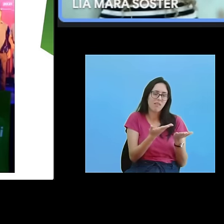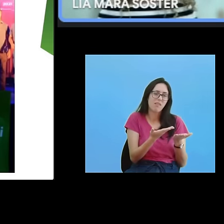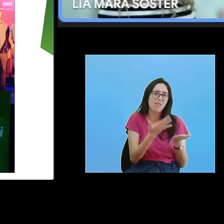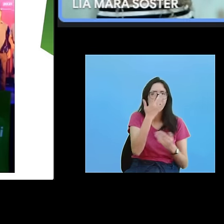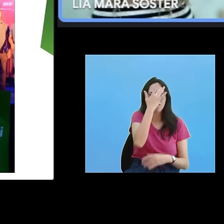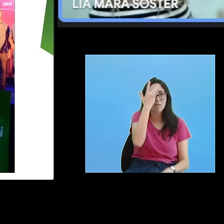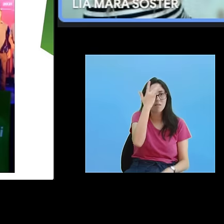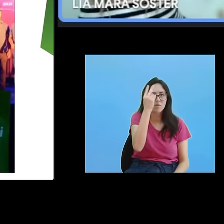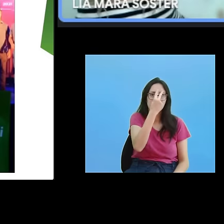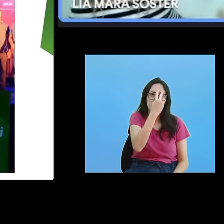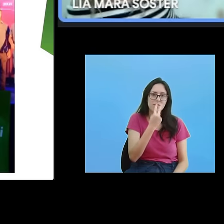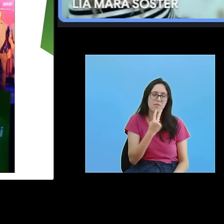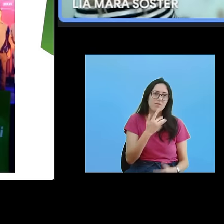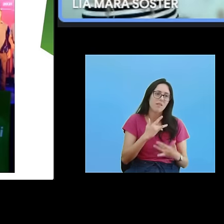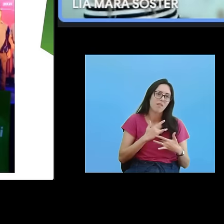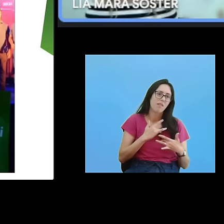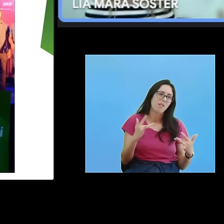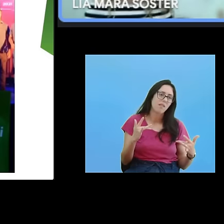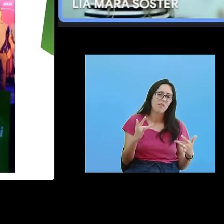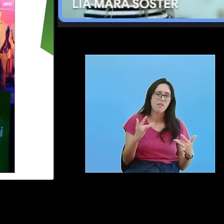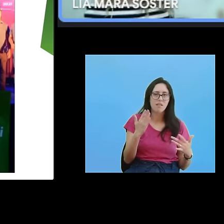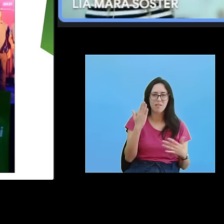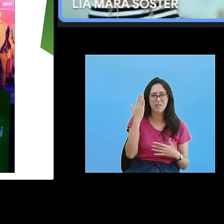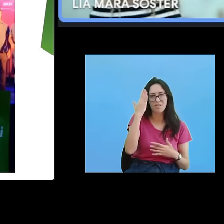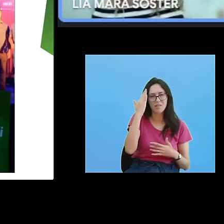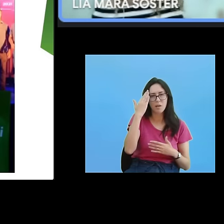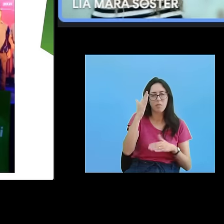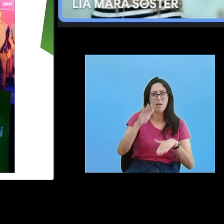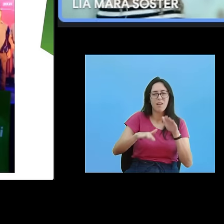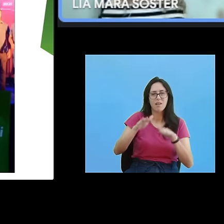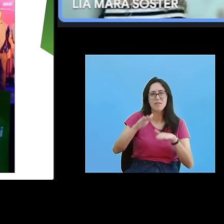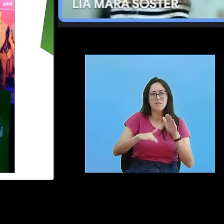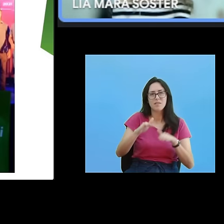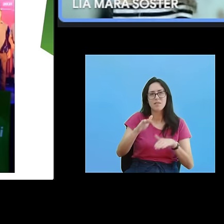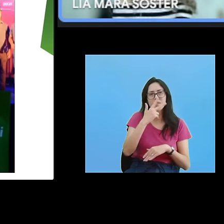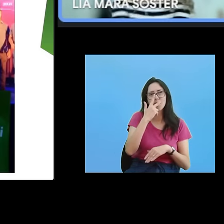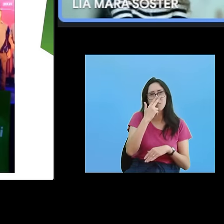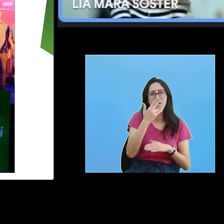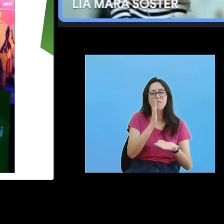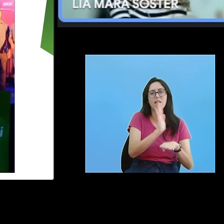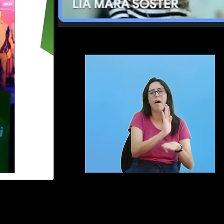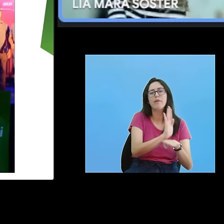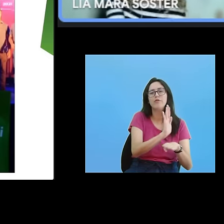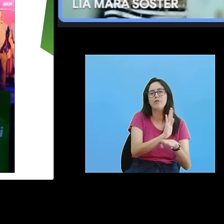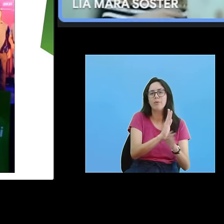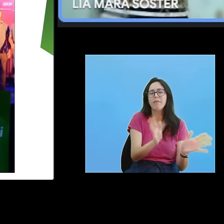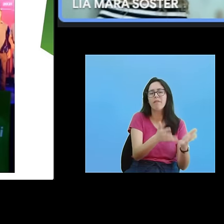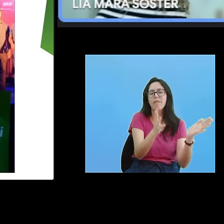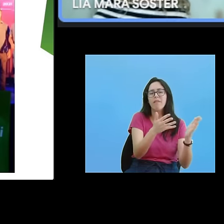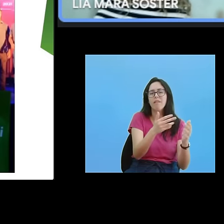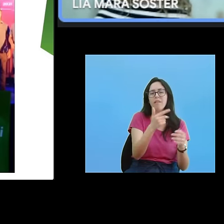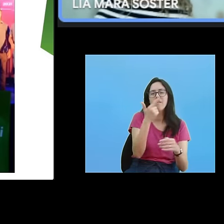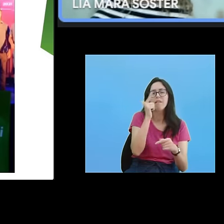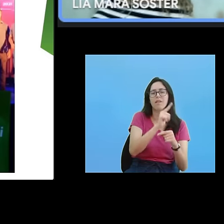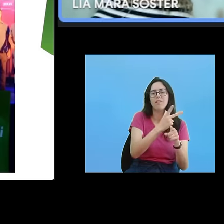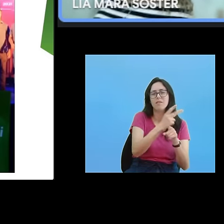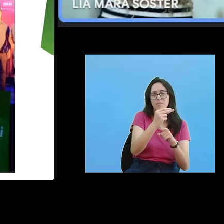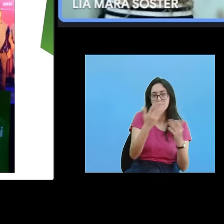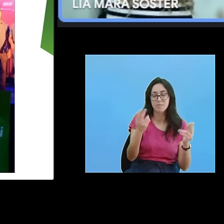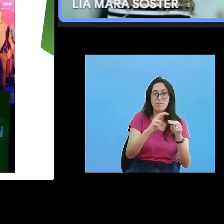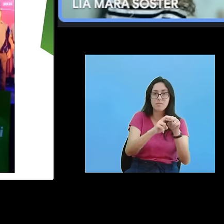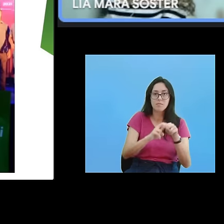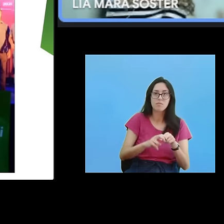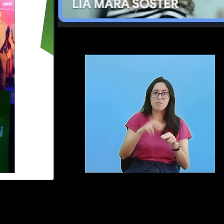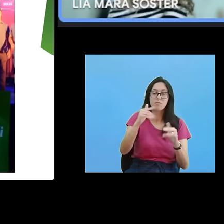não enxergam, enfim, que são cegas, e aí acaba de certa maneira beneficiando. Então a ideia é que existe igualdade ali